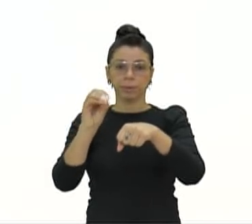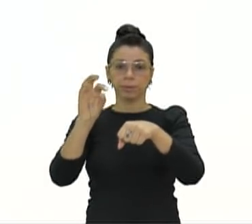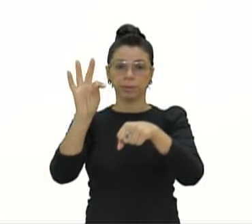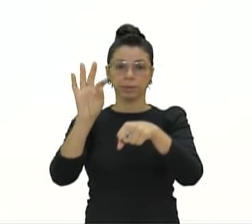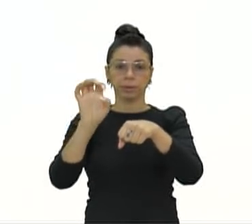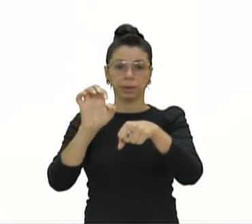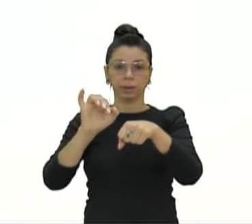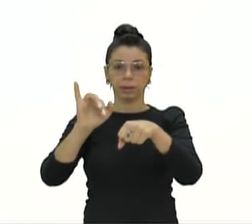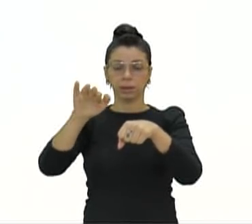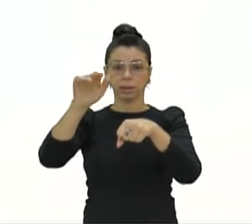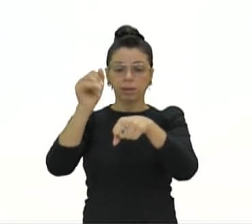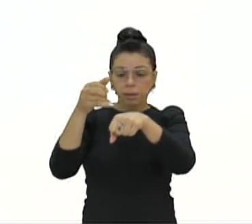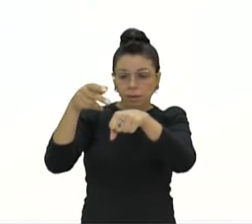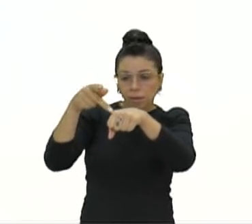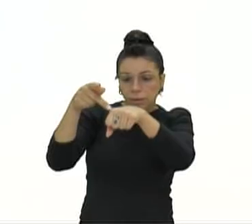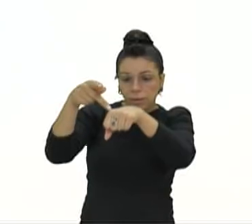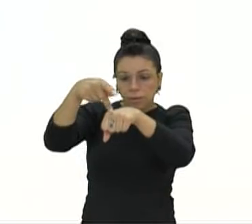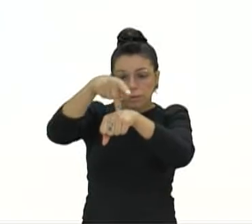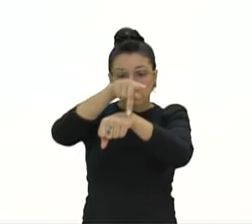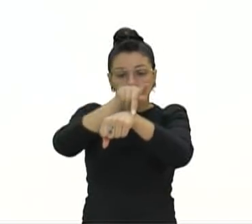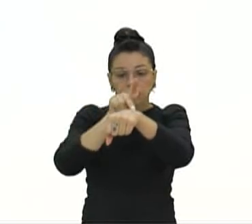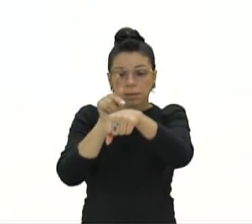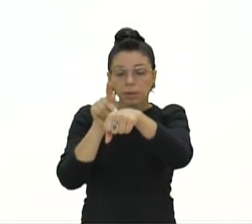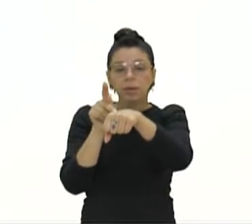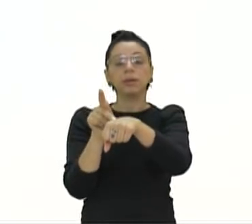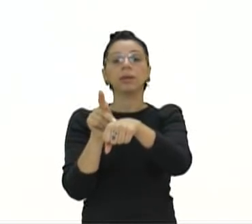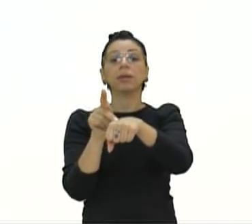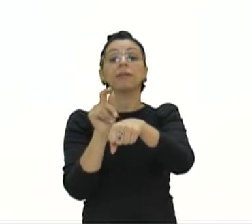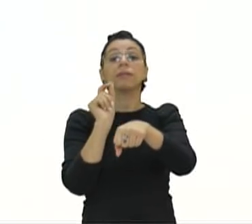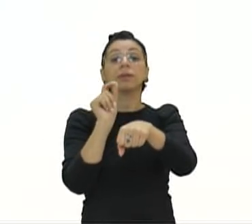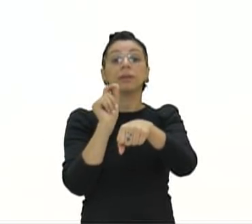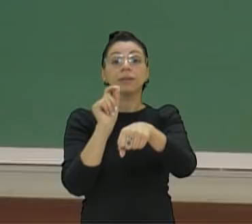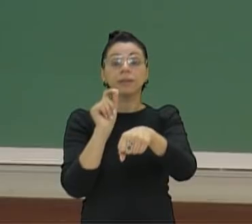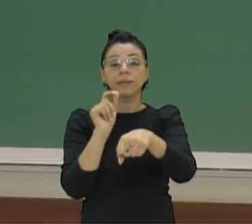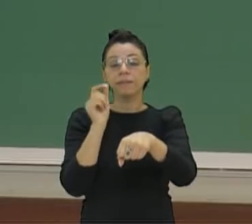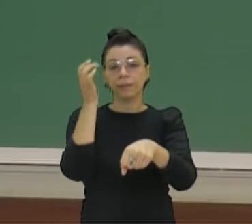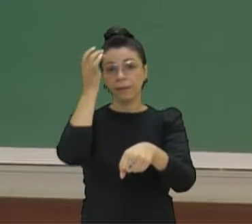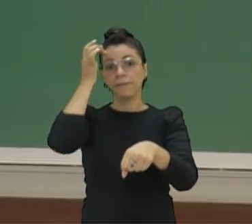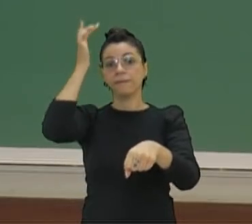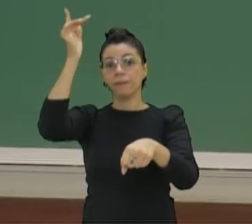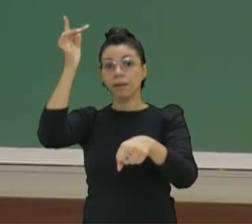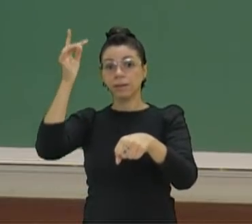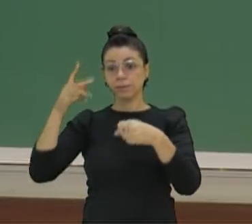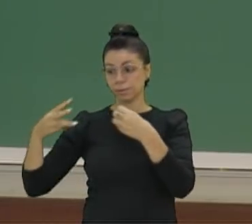facilitam com que ele entre nas nossas células. Então, essas